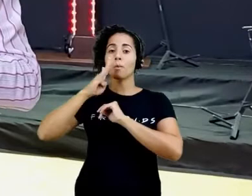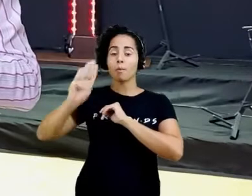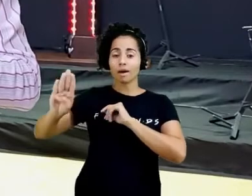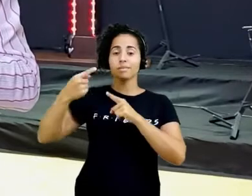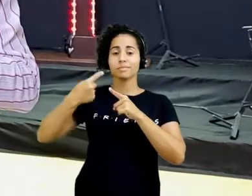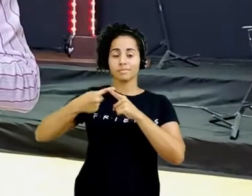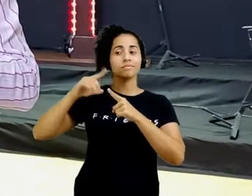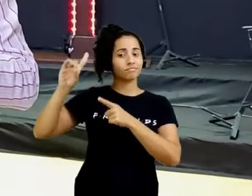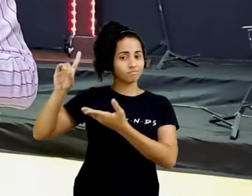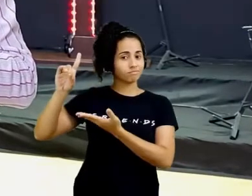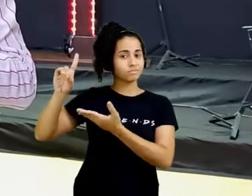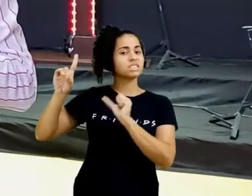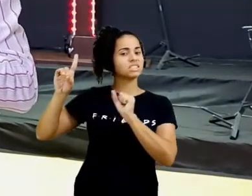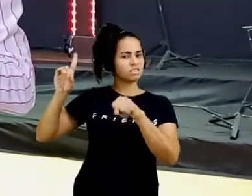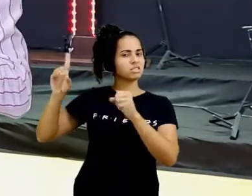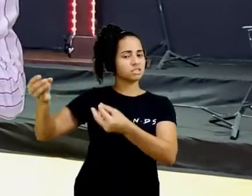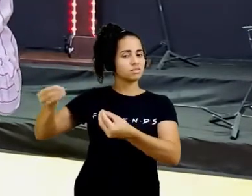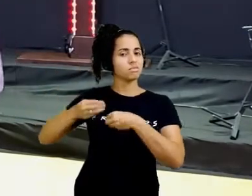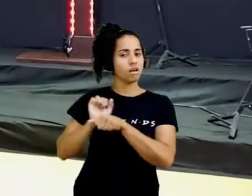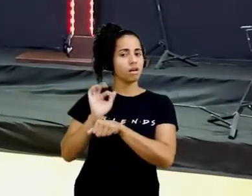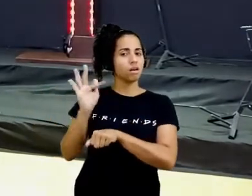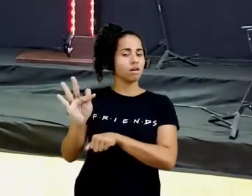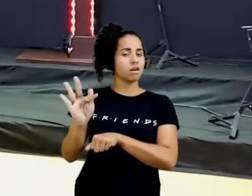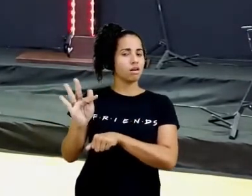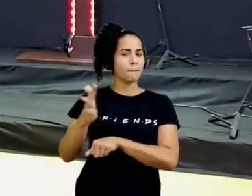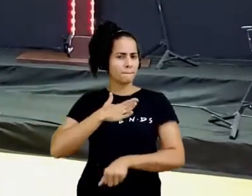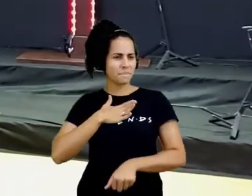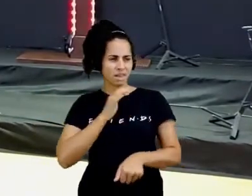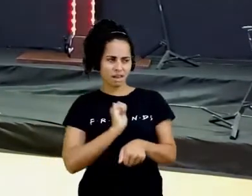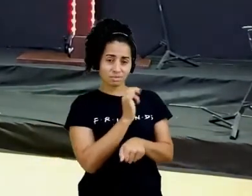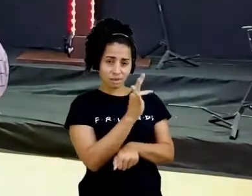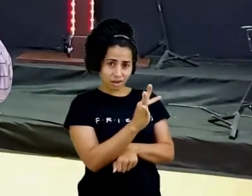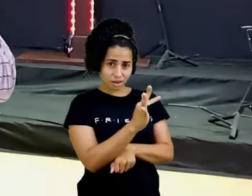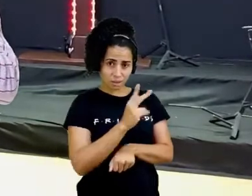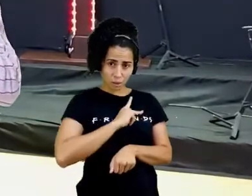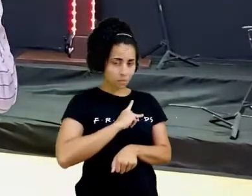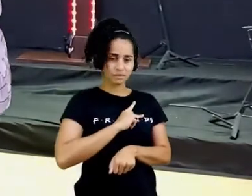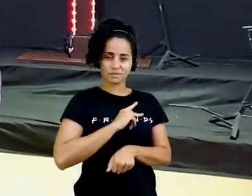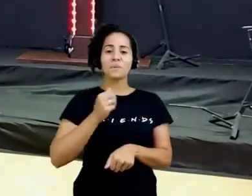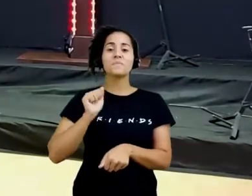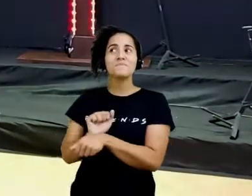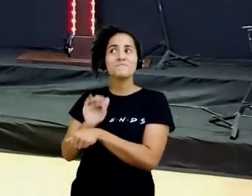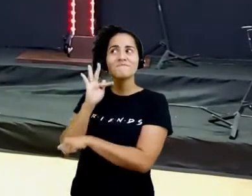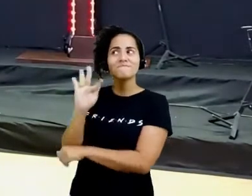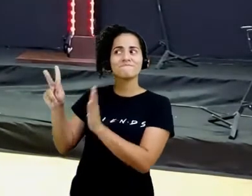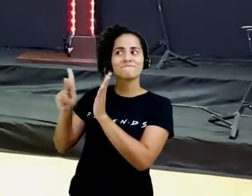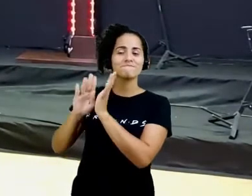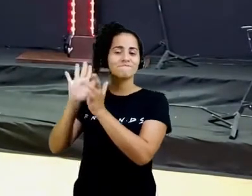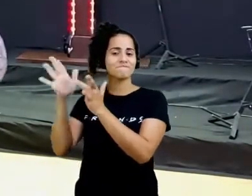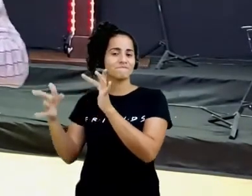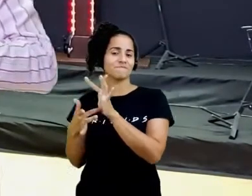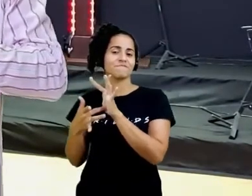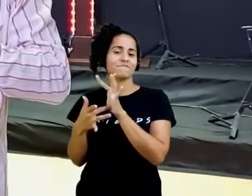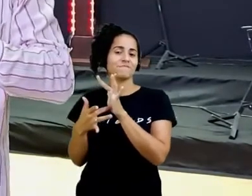porque ela sim, ela me dá esperança. A minha esperança está no Senhor, a minha esperança